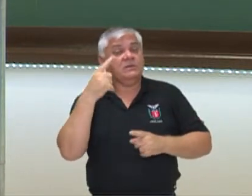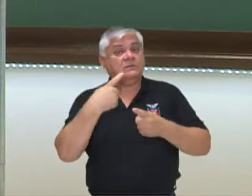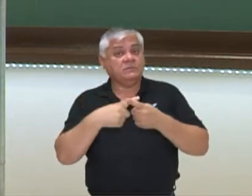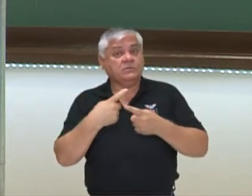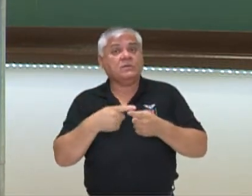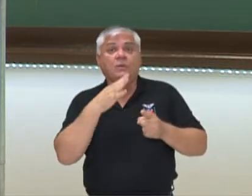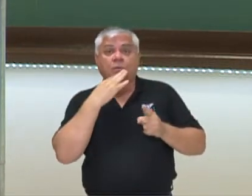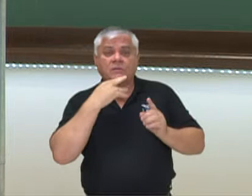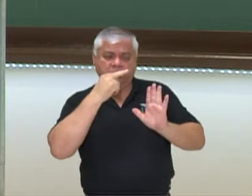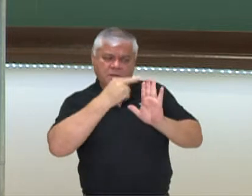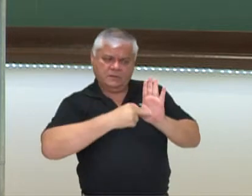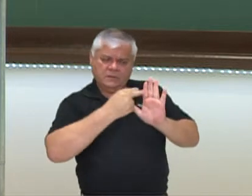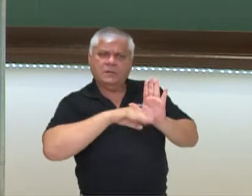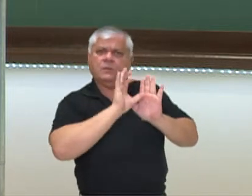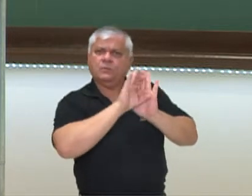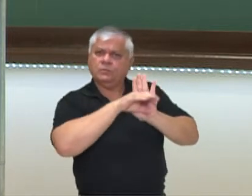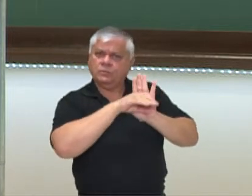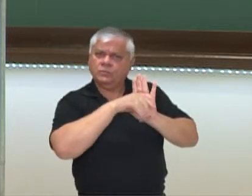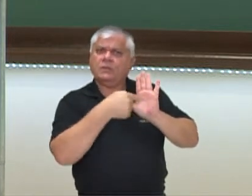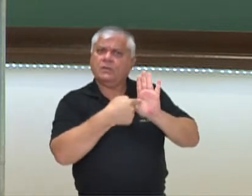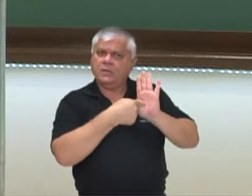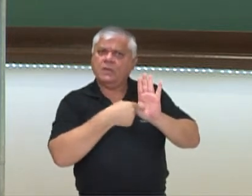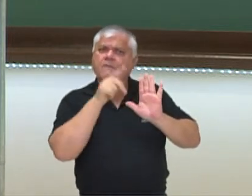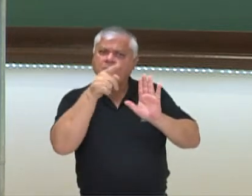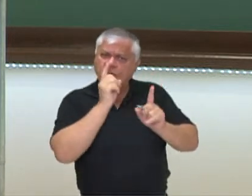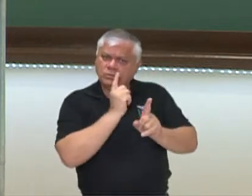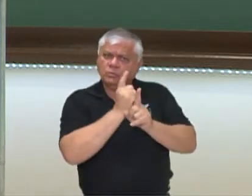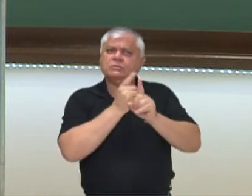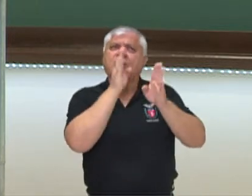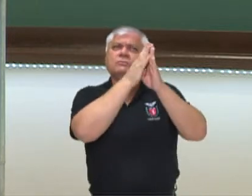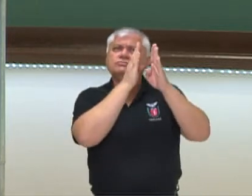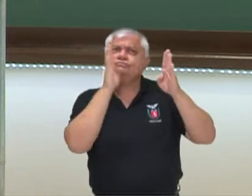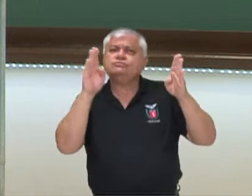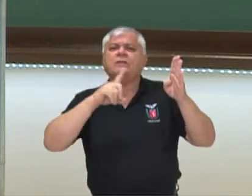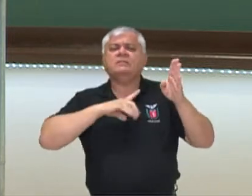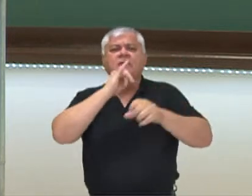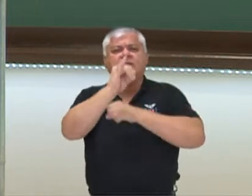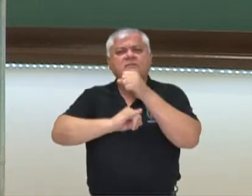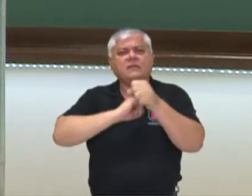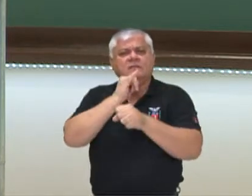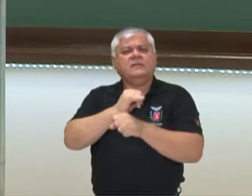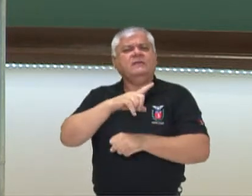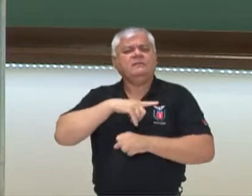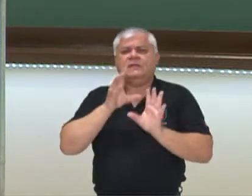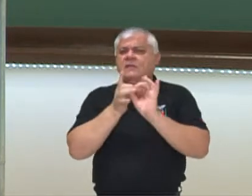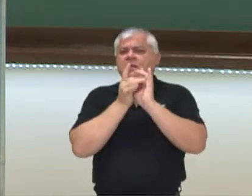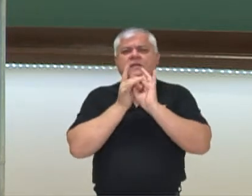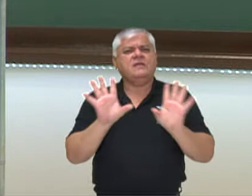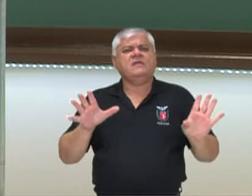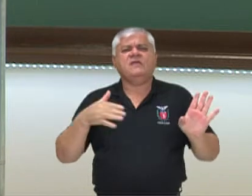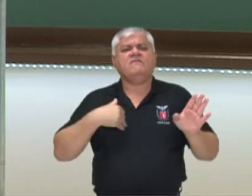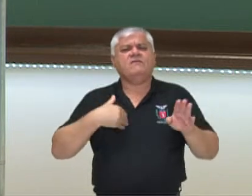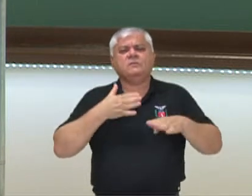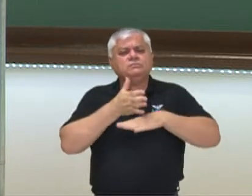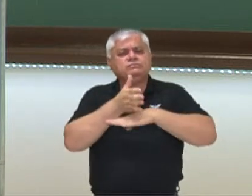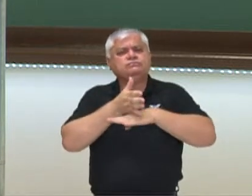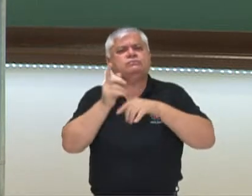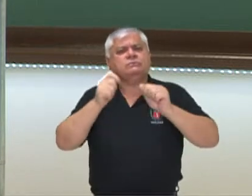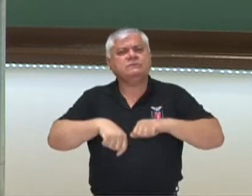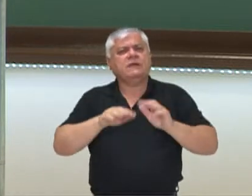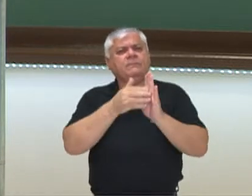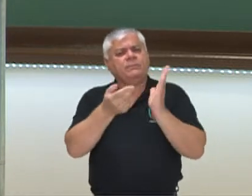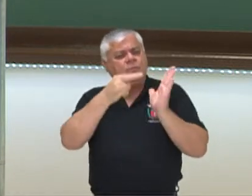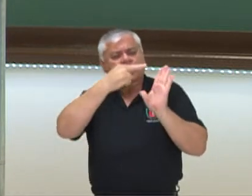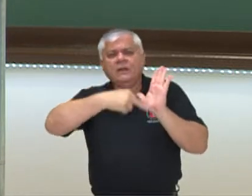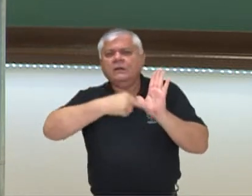gente conheça a Constituição, né? Você pode encontrá-la, né, pela internet, ela é disponível pela internet para que você conheça a